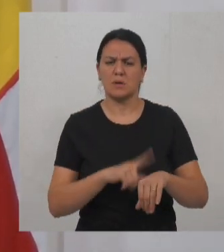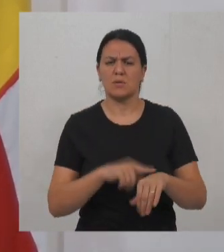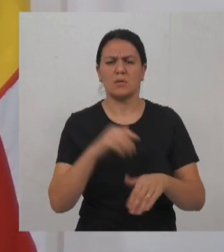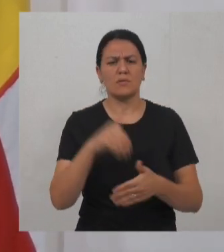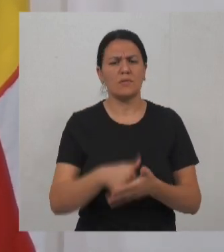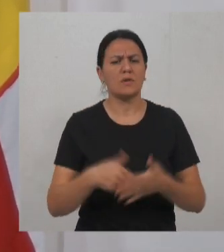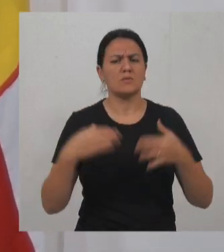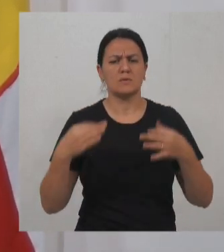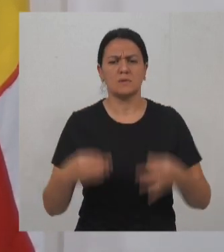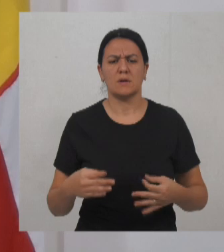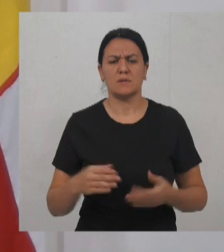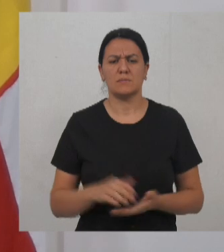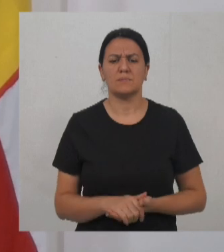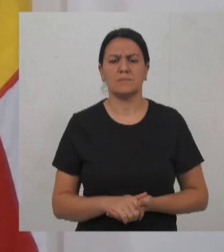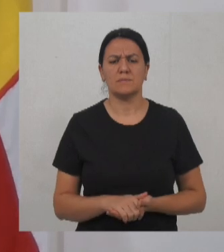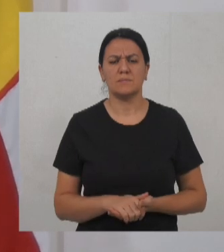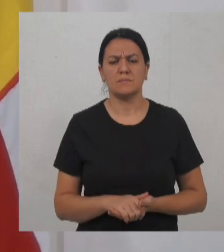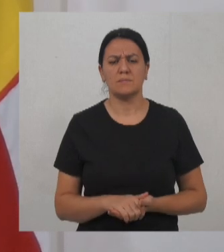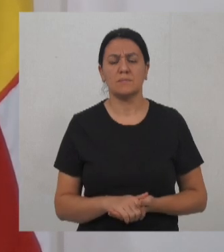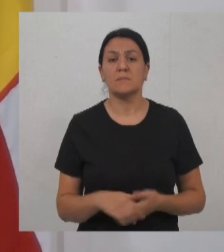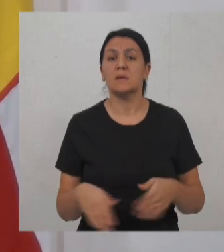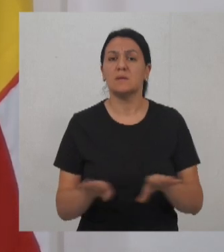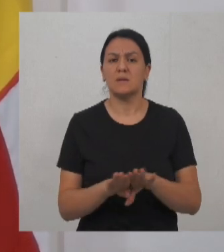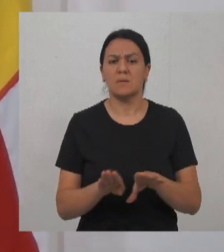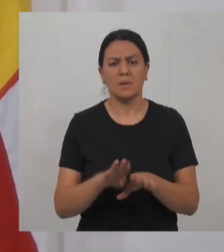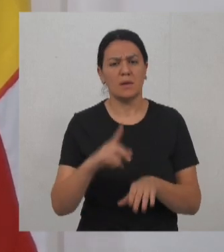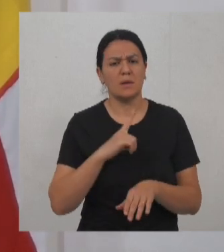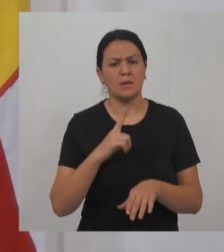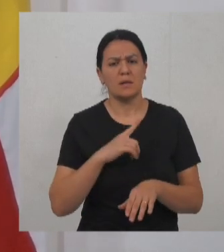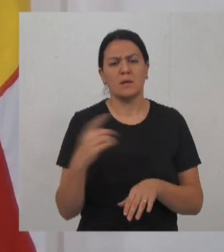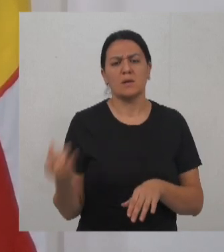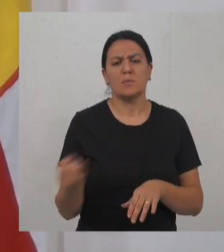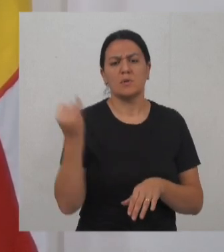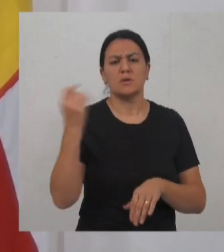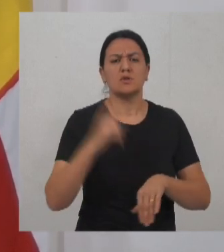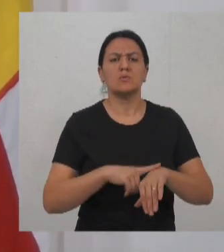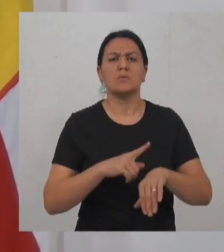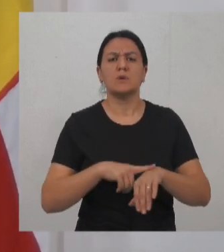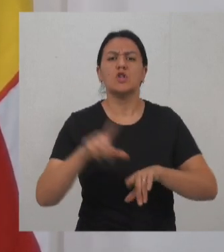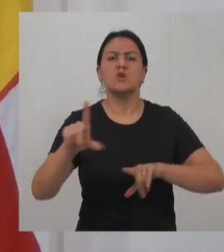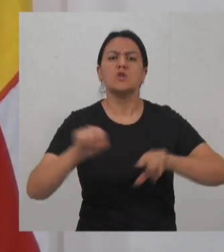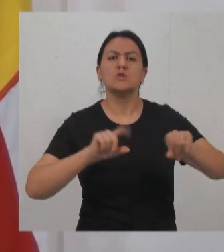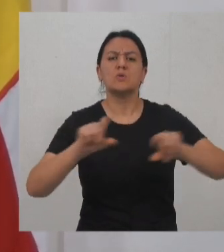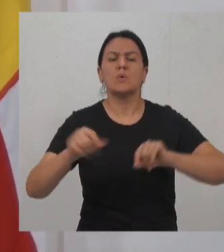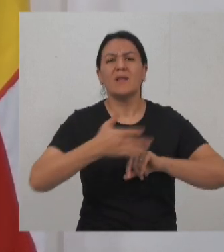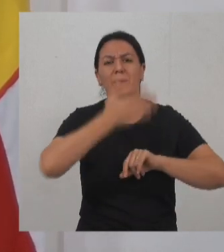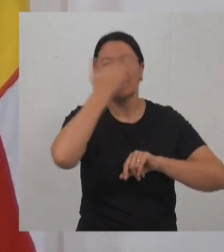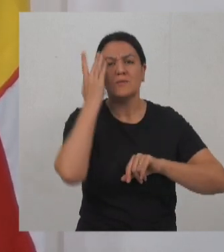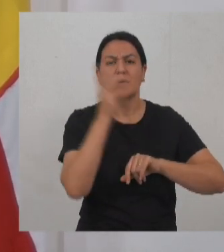tranquilidade. A seguir, temos o importante momento da escolha dos mesários